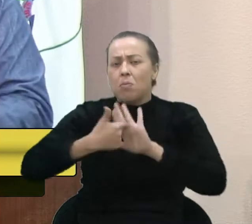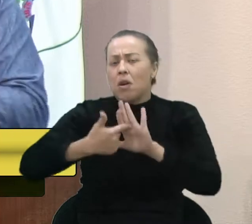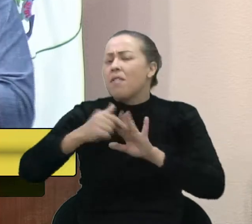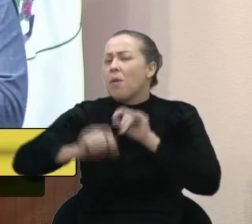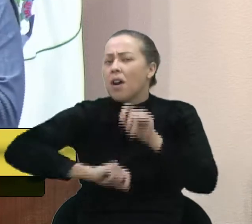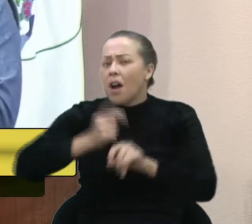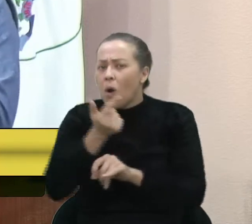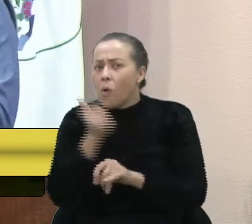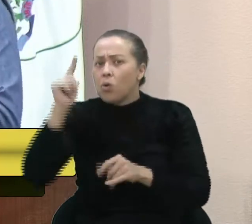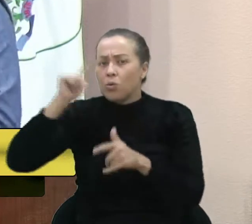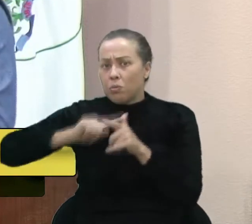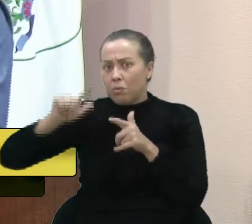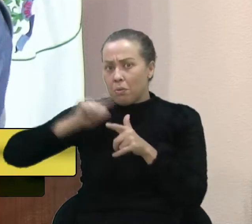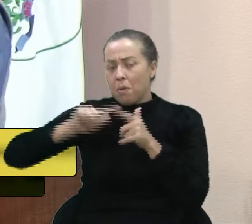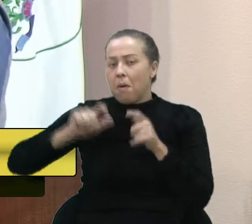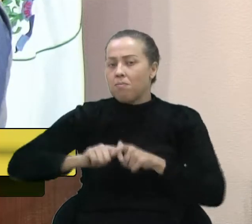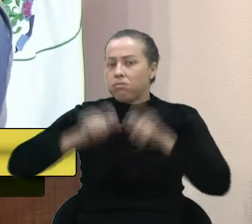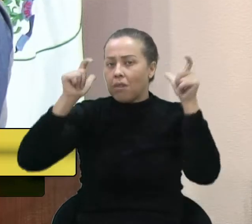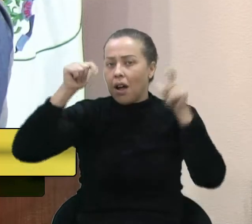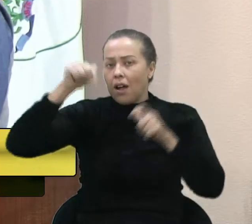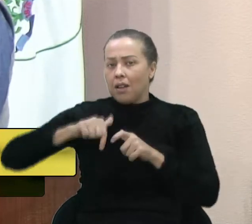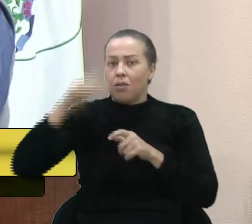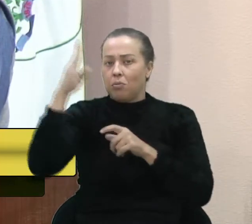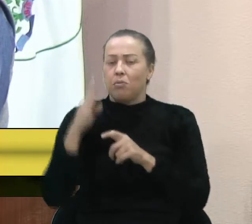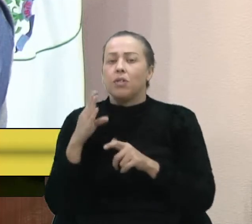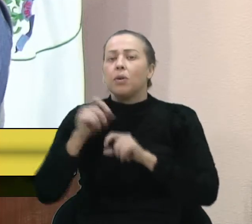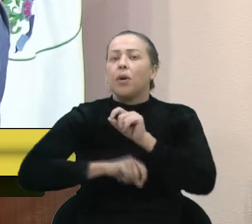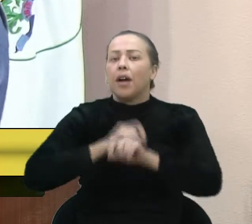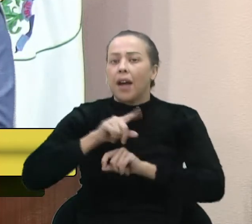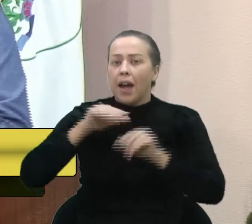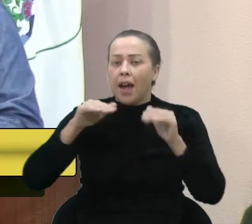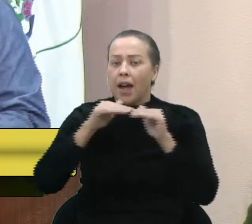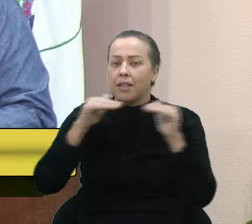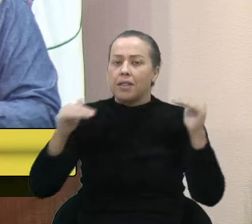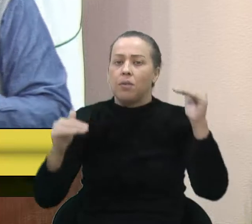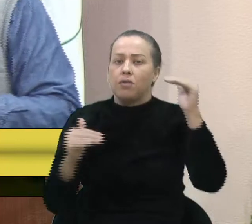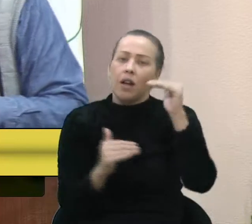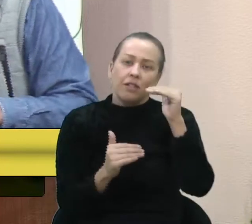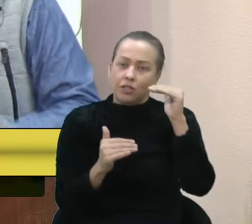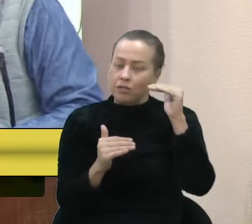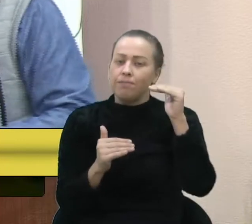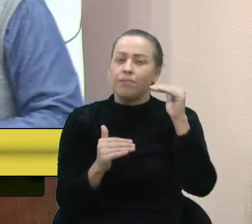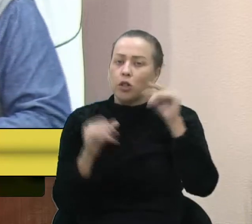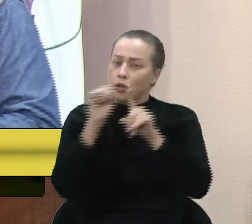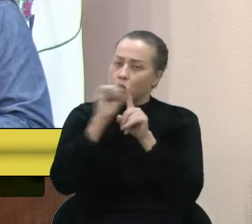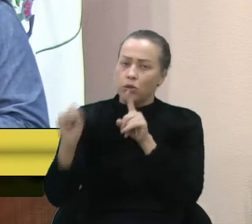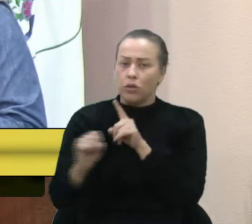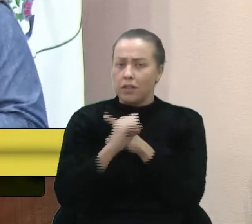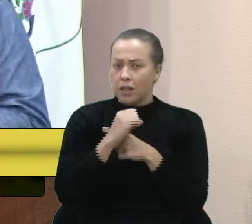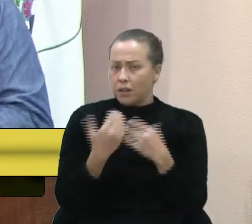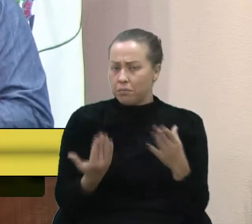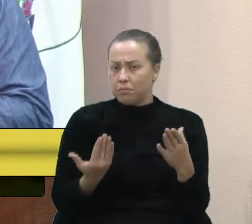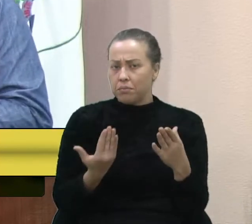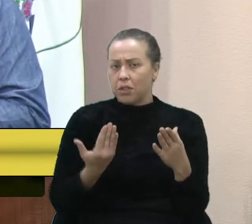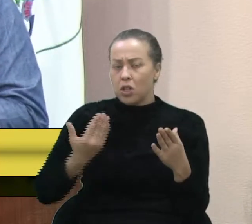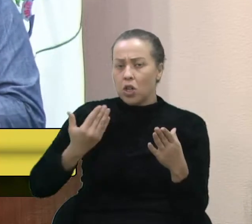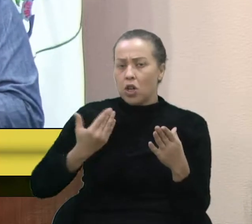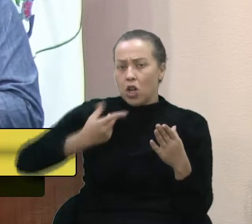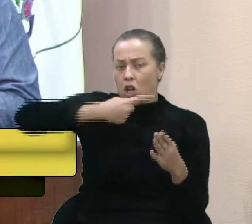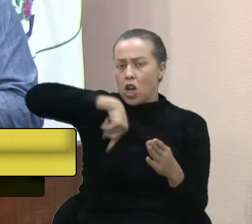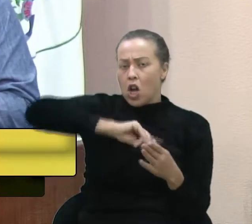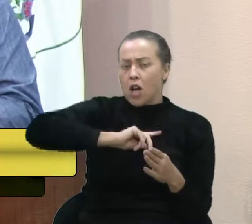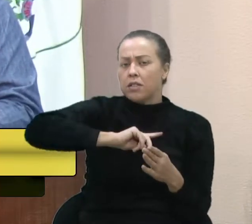outro problema enorme da sociedade brasileira, que é a desigualdade social. Nós